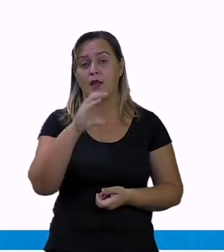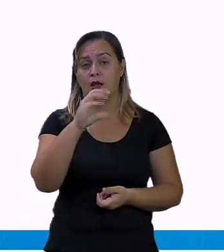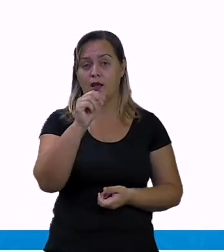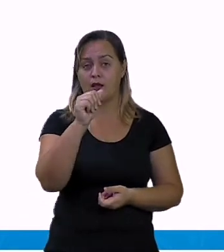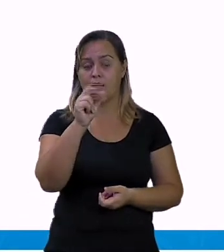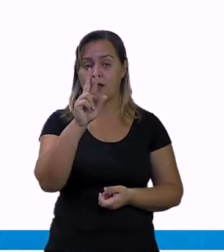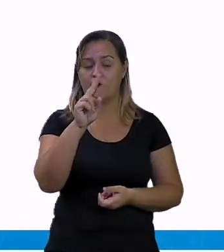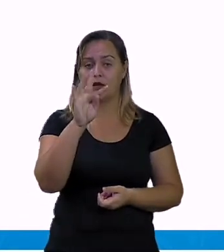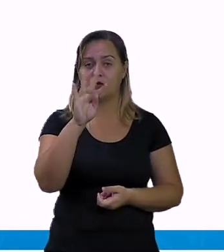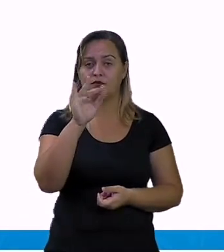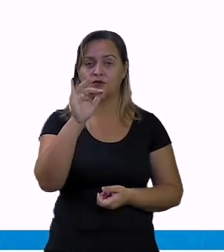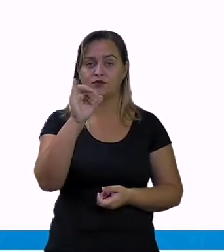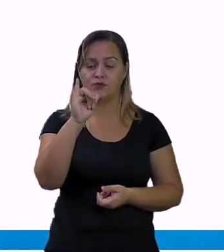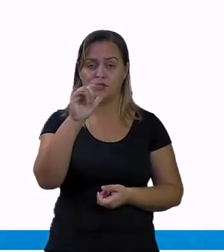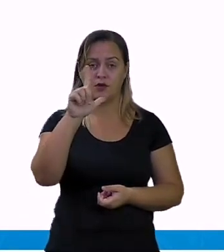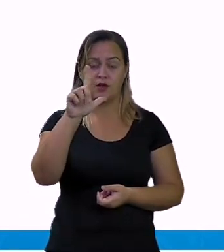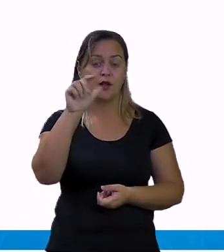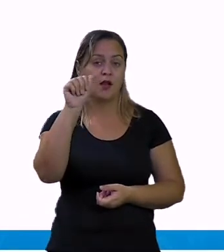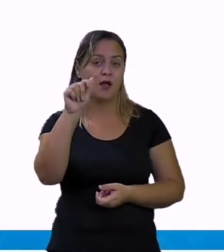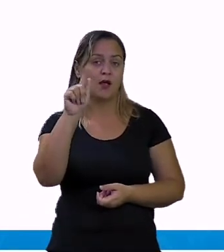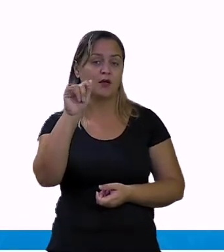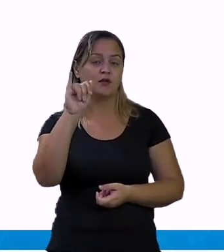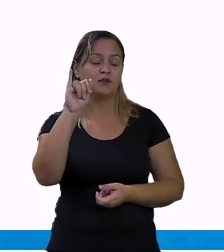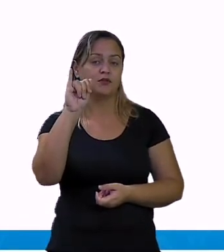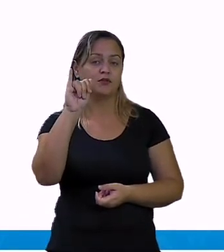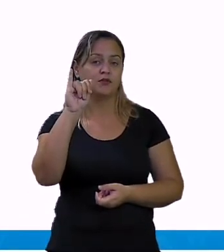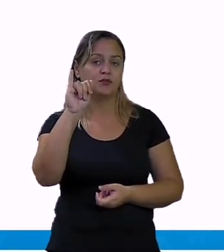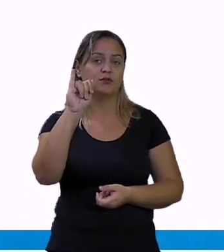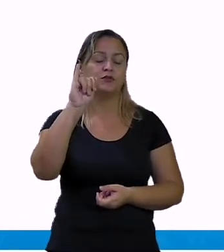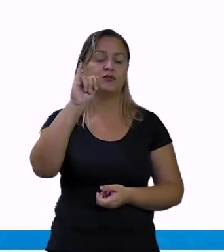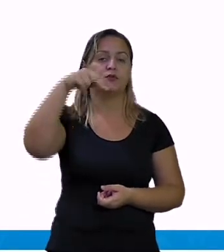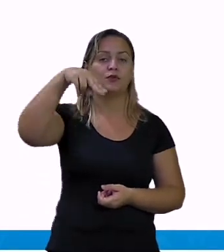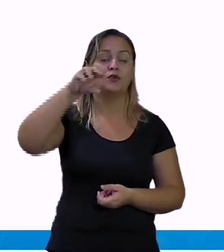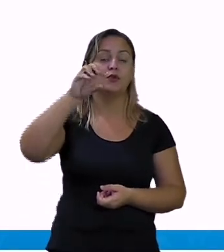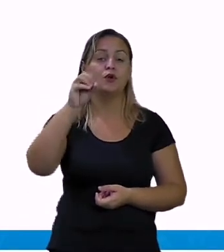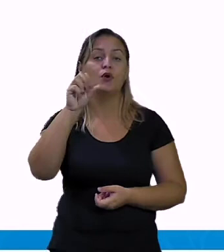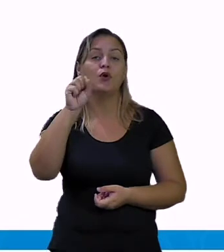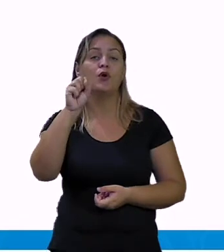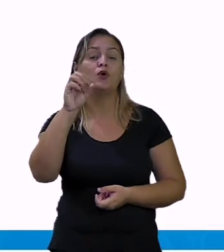quem? Tubarões, arraias,